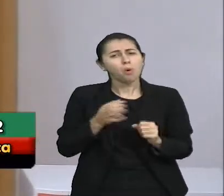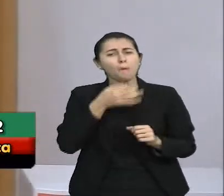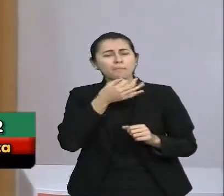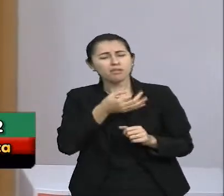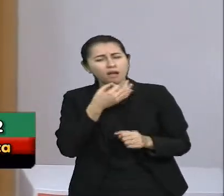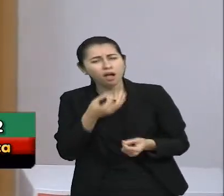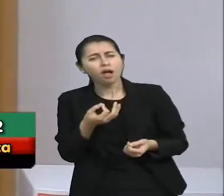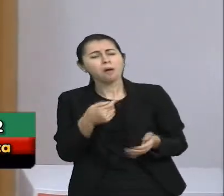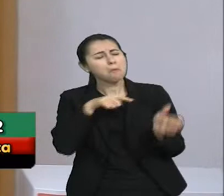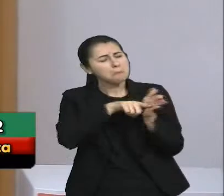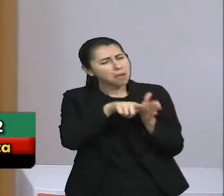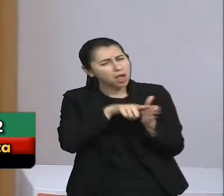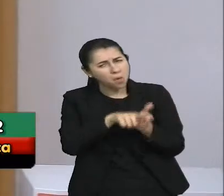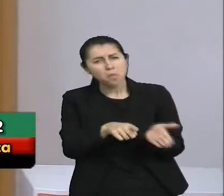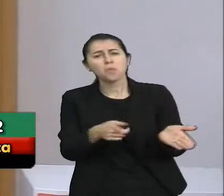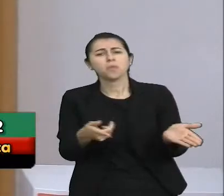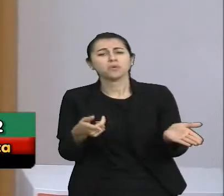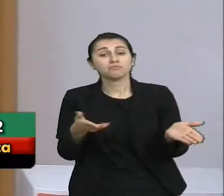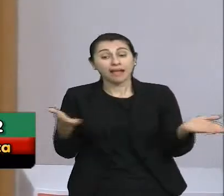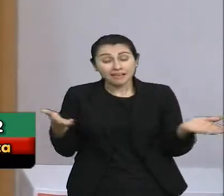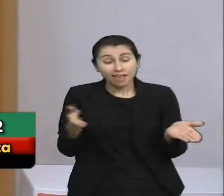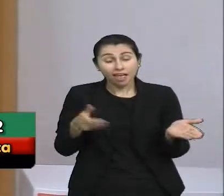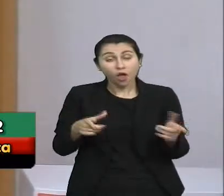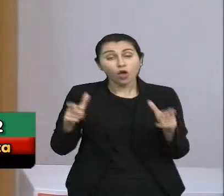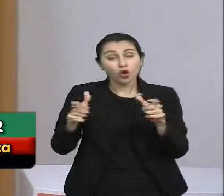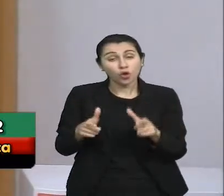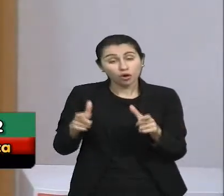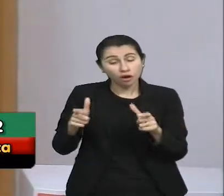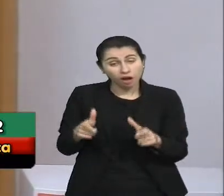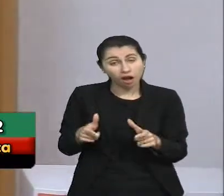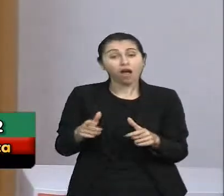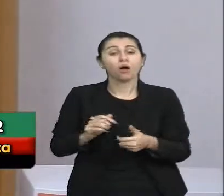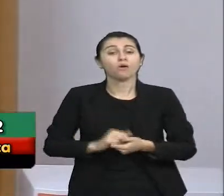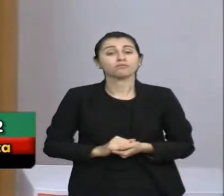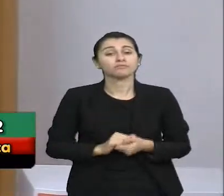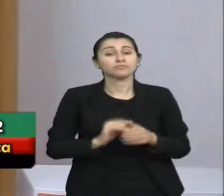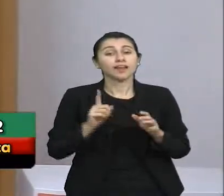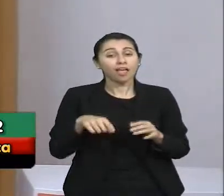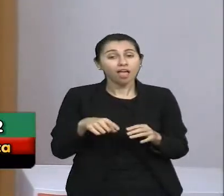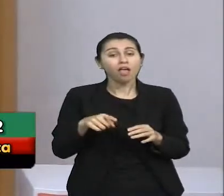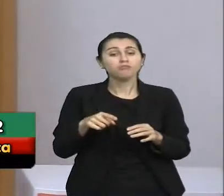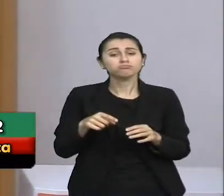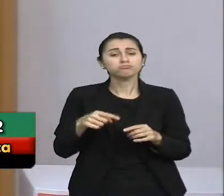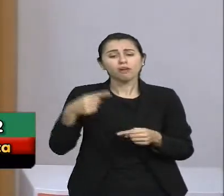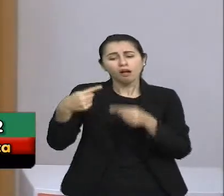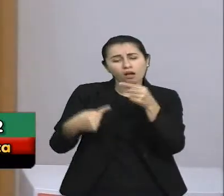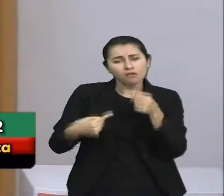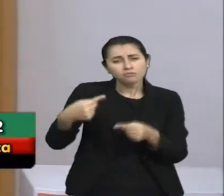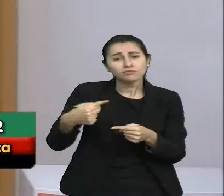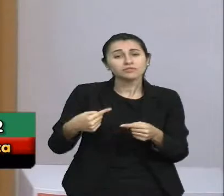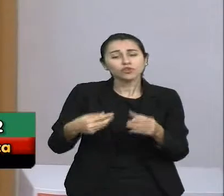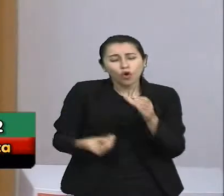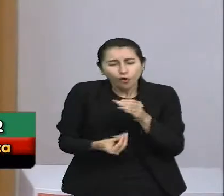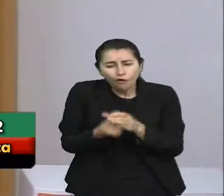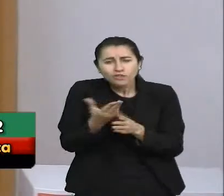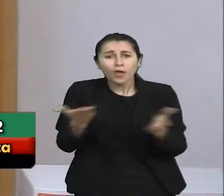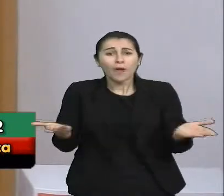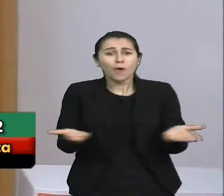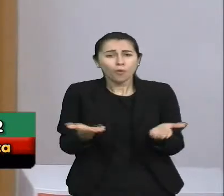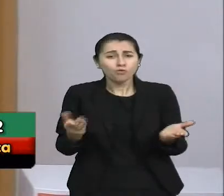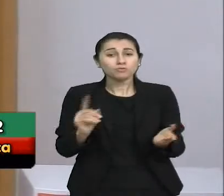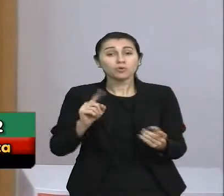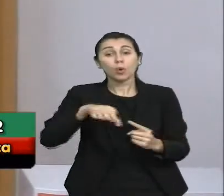compreender que esse é um local, essa é uma convergência, é uma egrégora que se constrói nessa noite com o